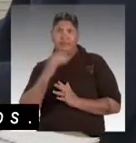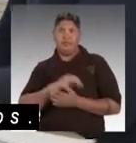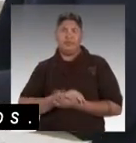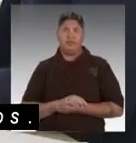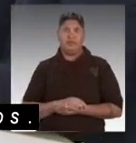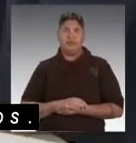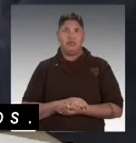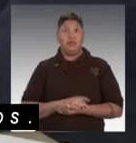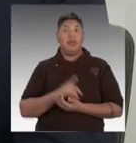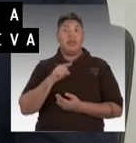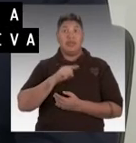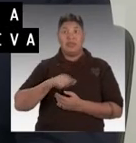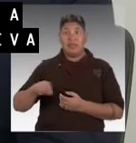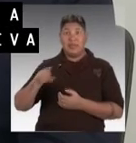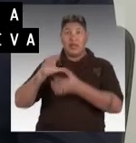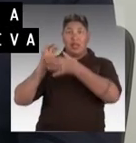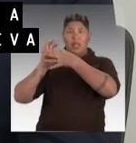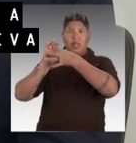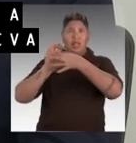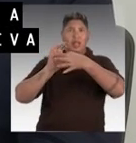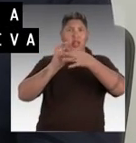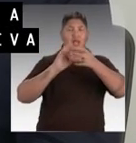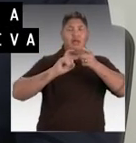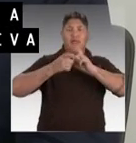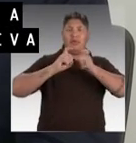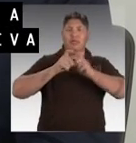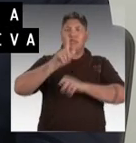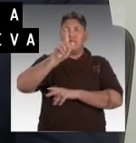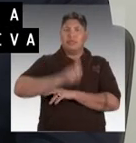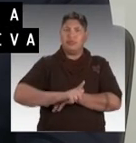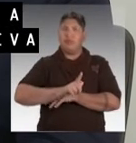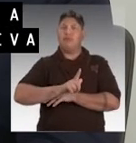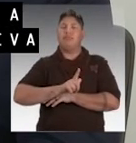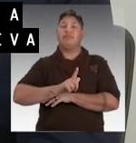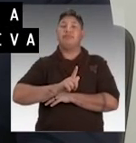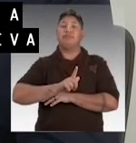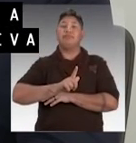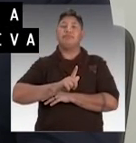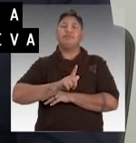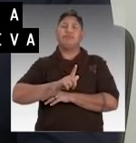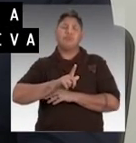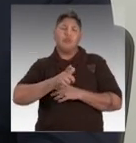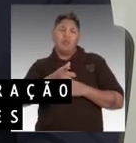vários processos. Ele interliga toda a gestão administrativa,